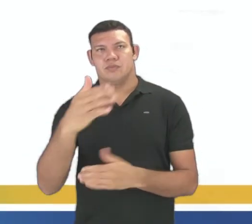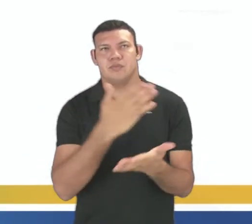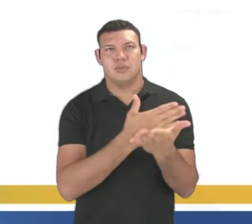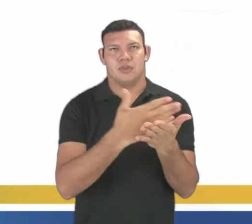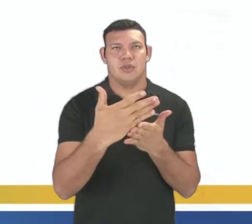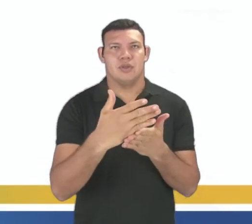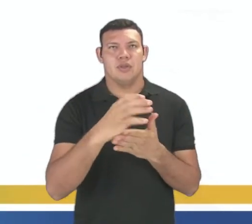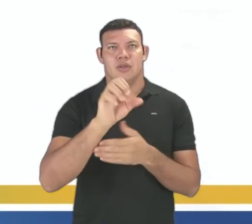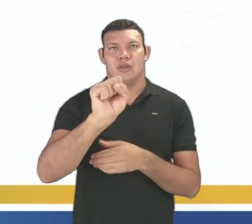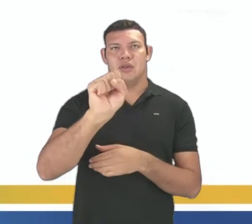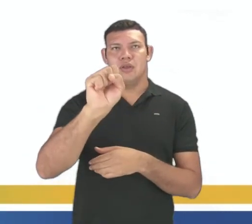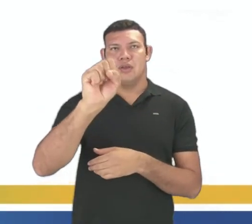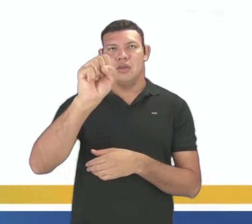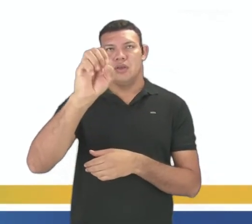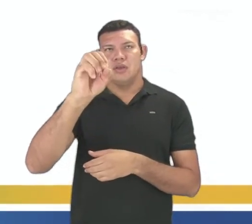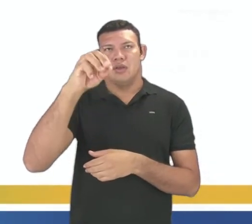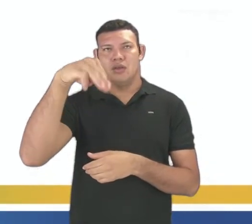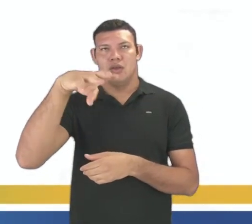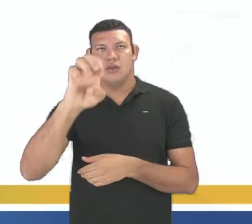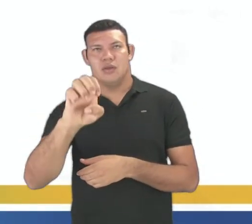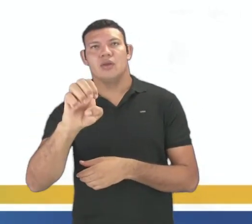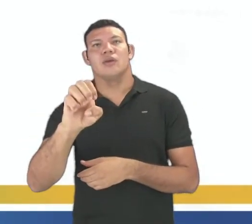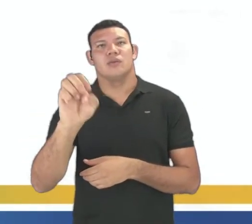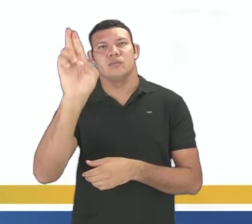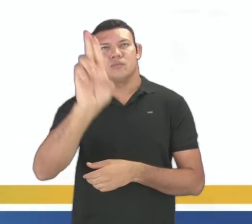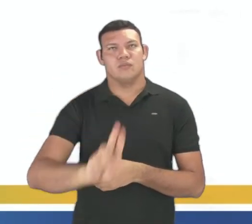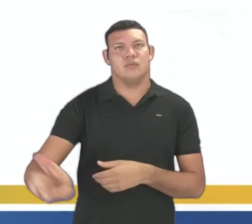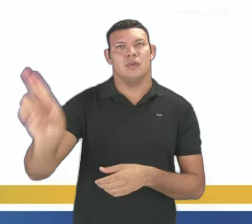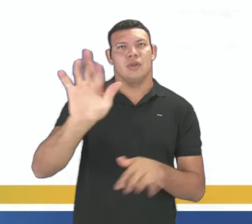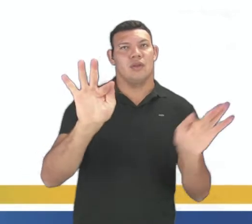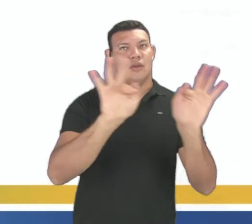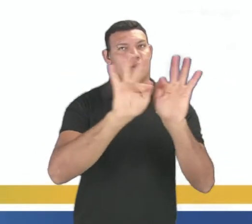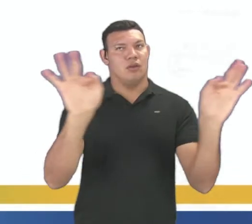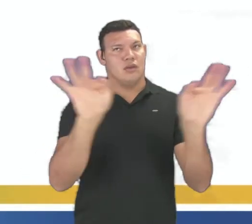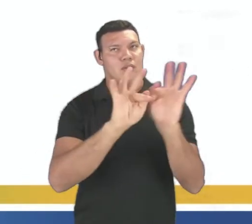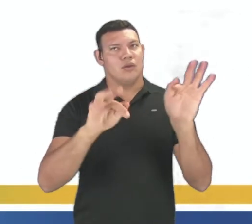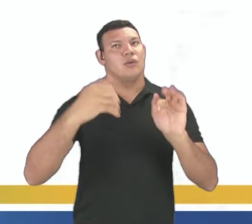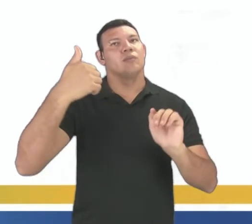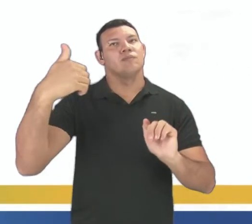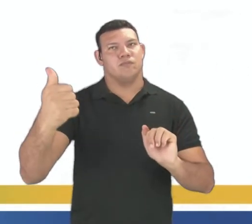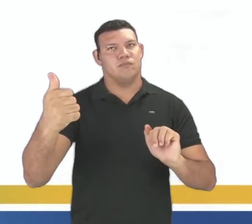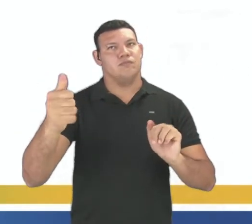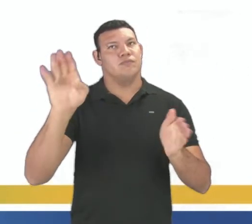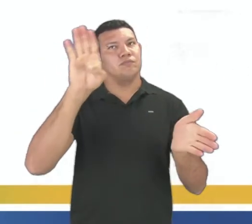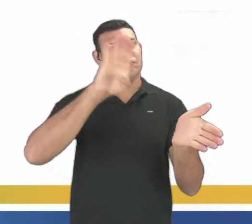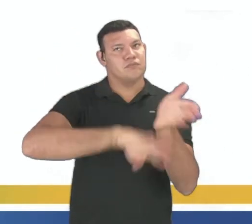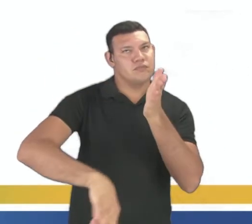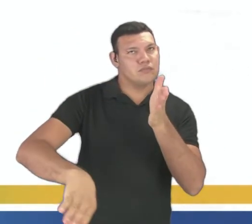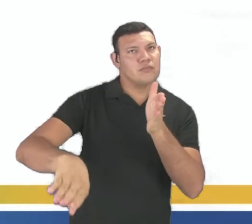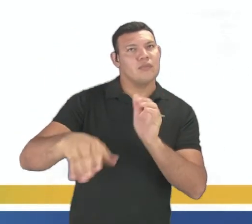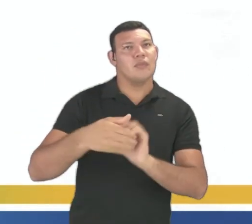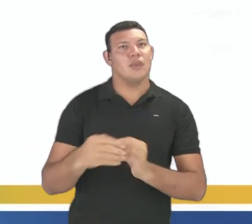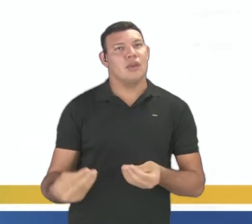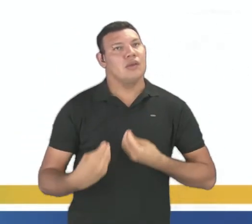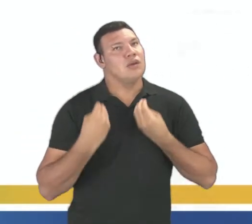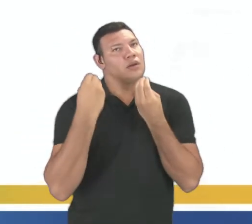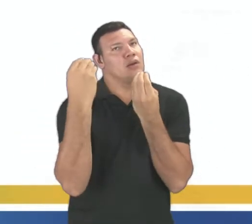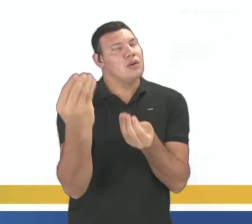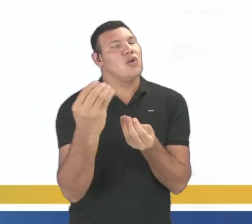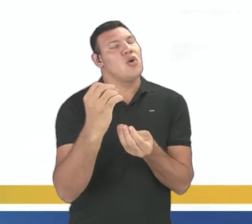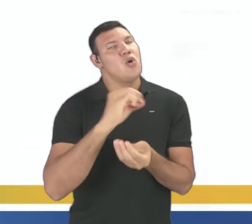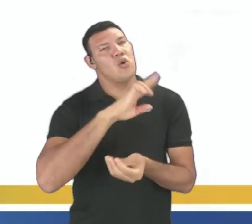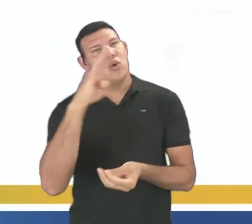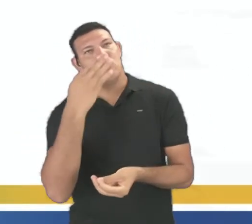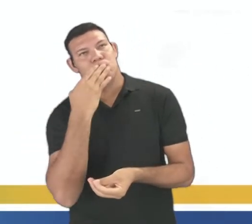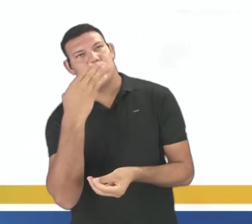frases afirmativas, exceto quando nós estivermos oferecendo algo ou pedindo